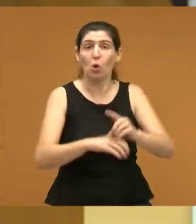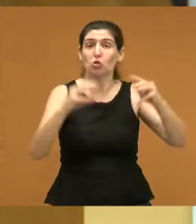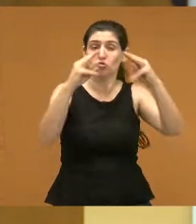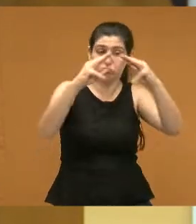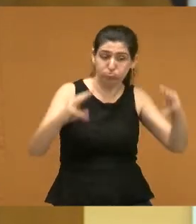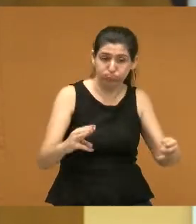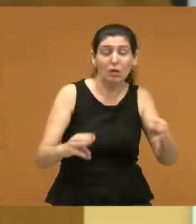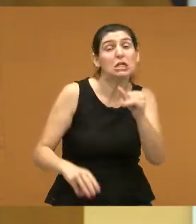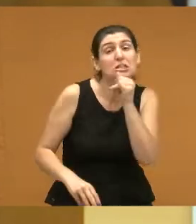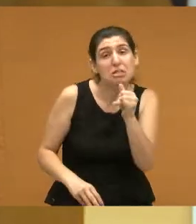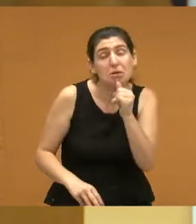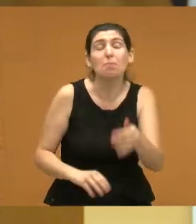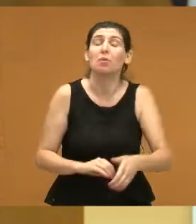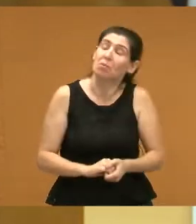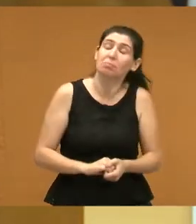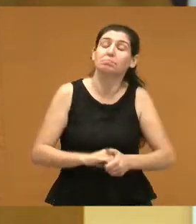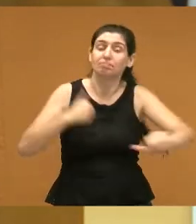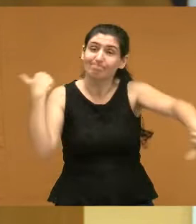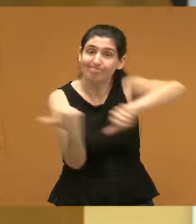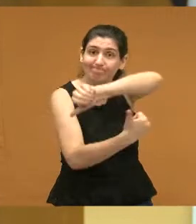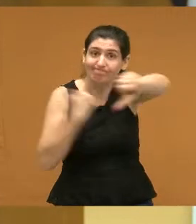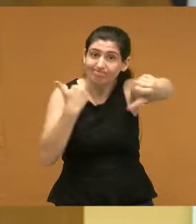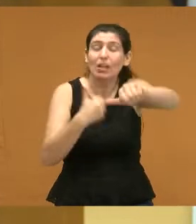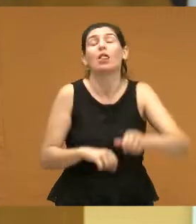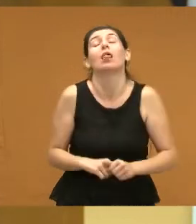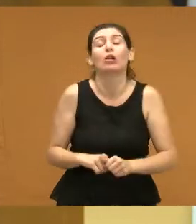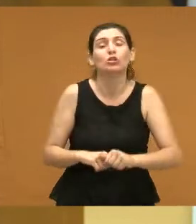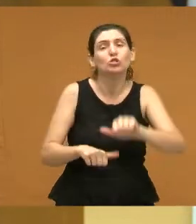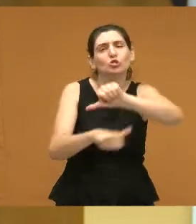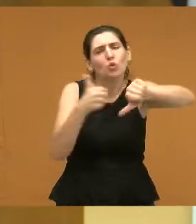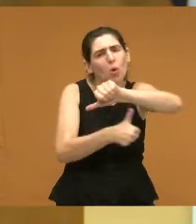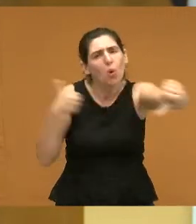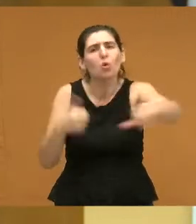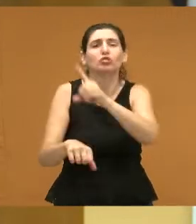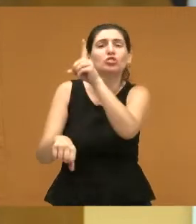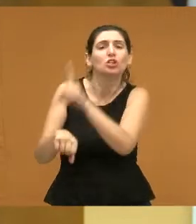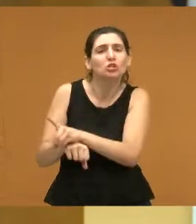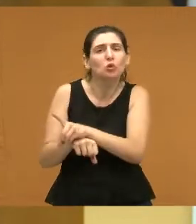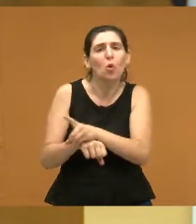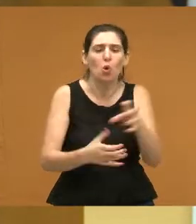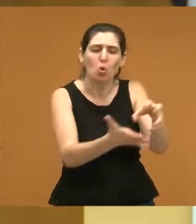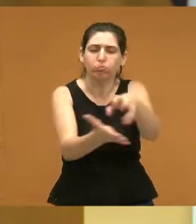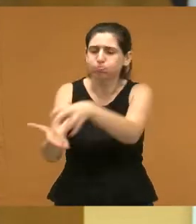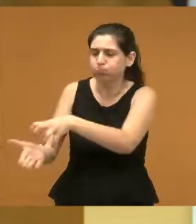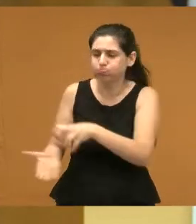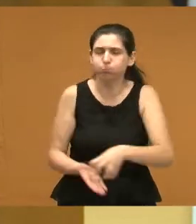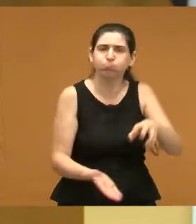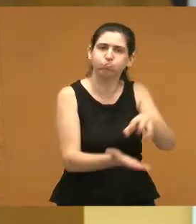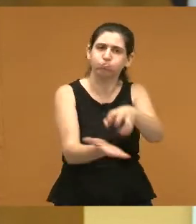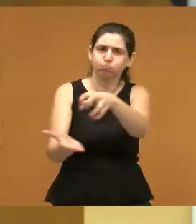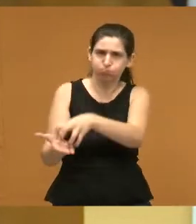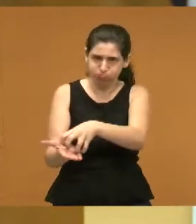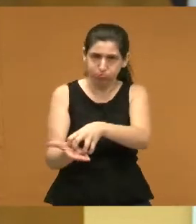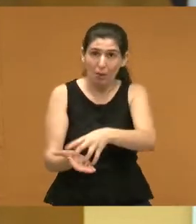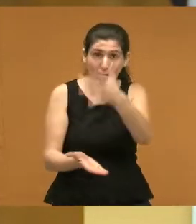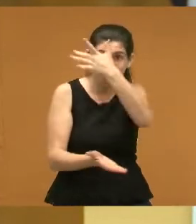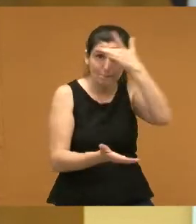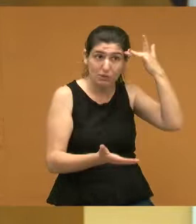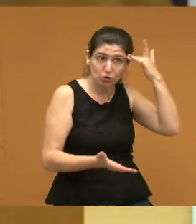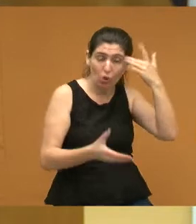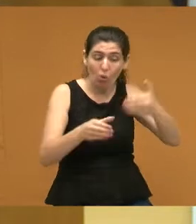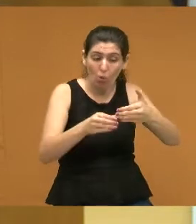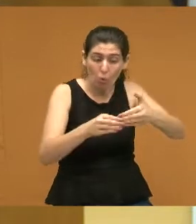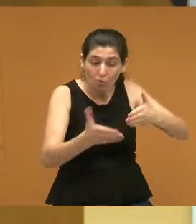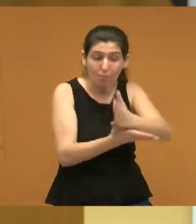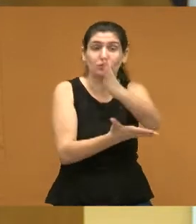foram alterados para de diretor de departamento de provimento exclusivo de servidor efetivo do município